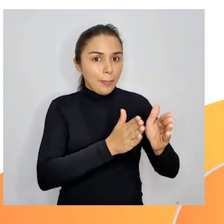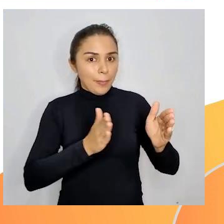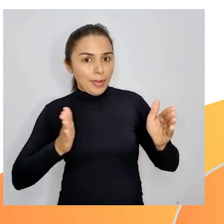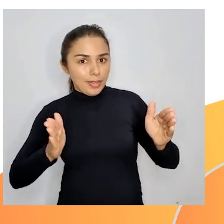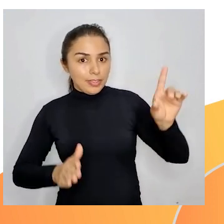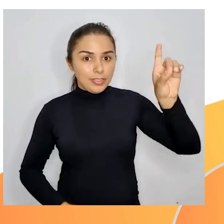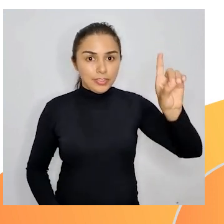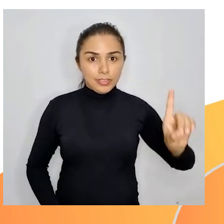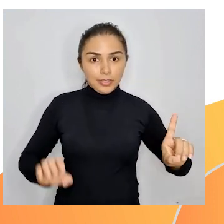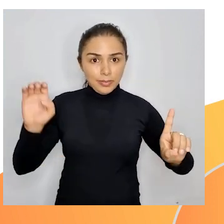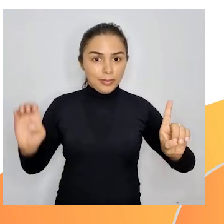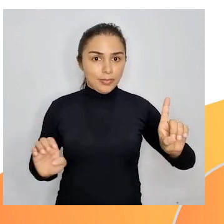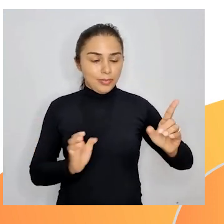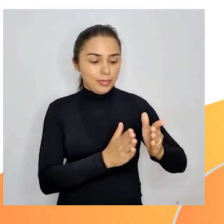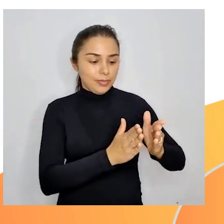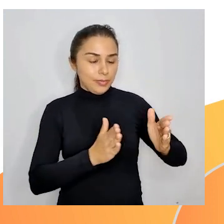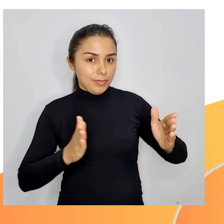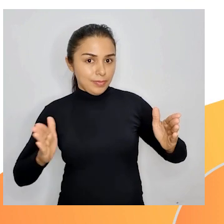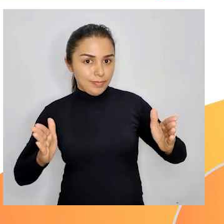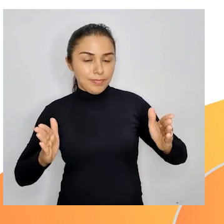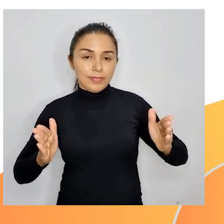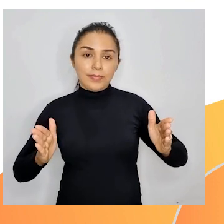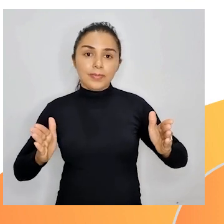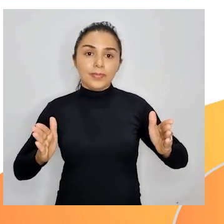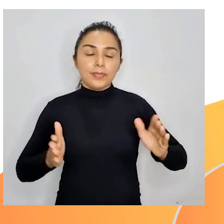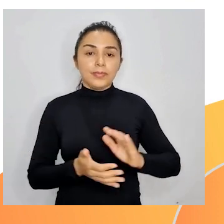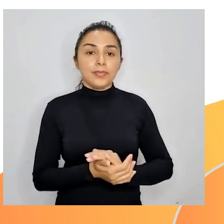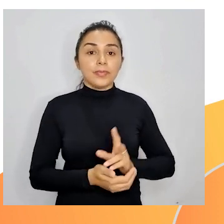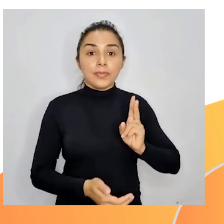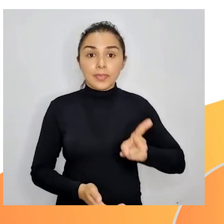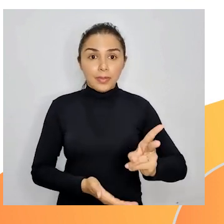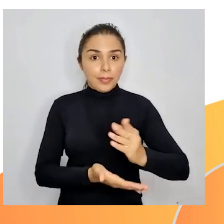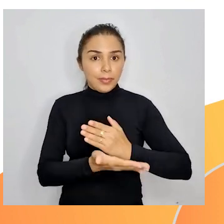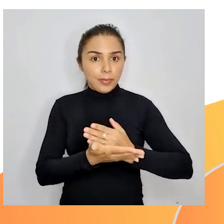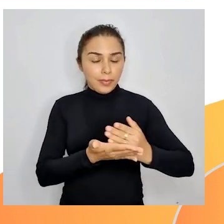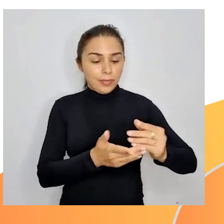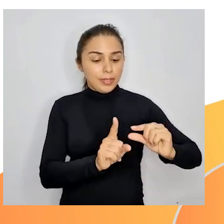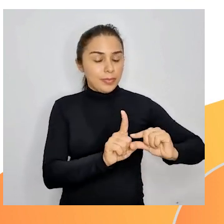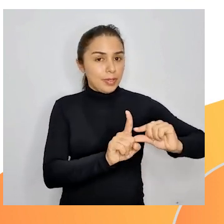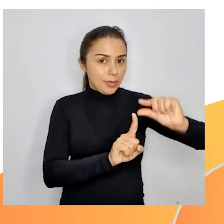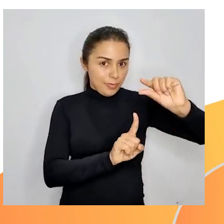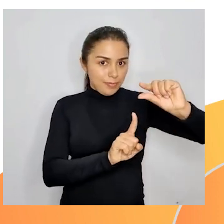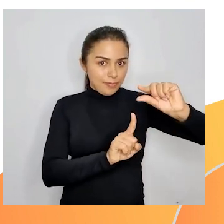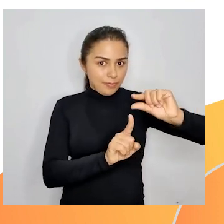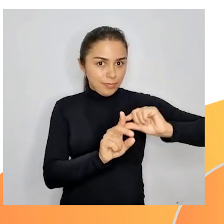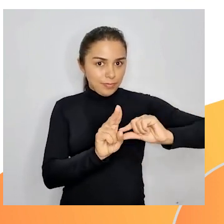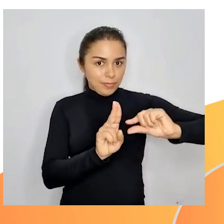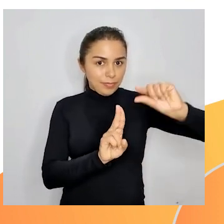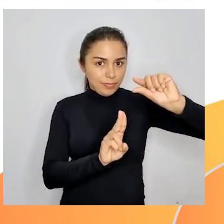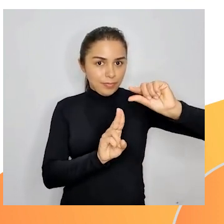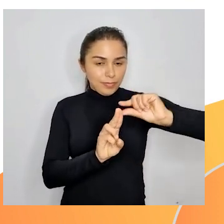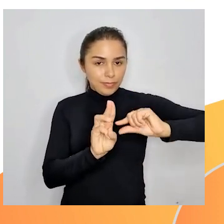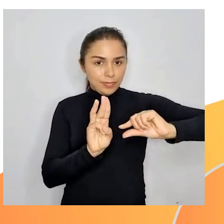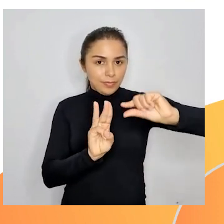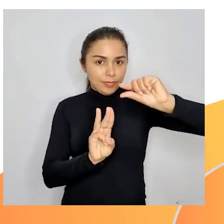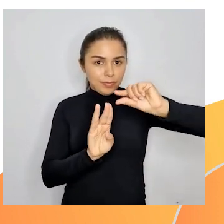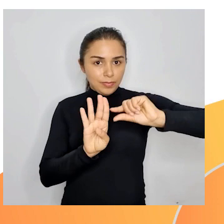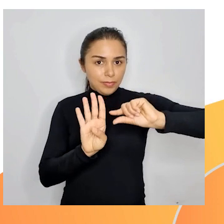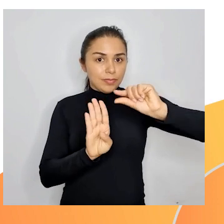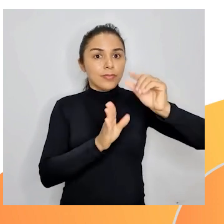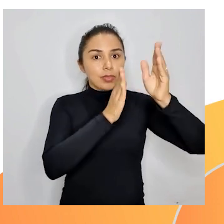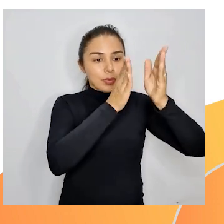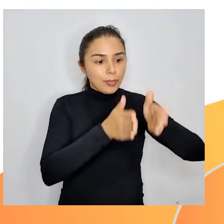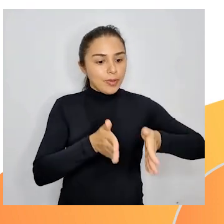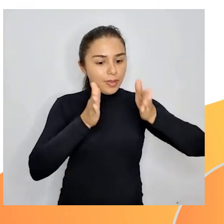seja, nós vamos iniciar sempre pela unidade. Nós começamos sempre pela unidade e em